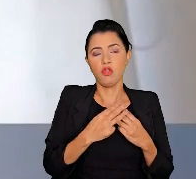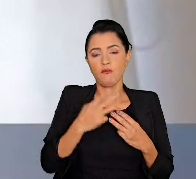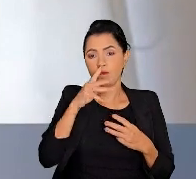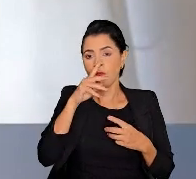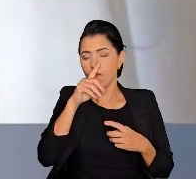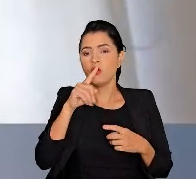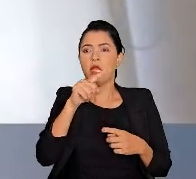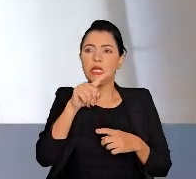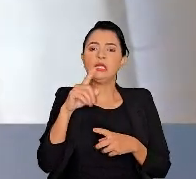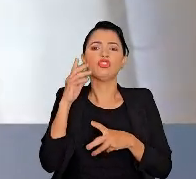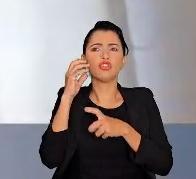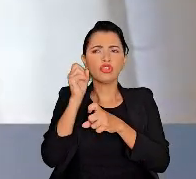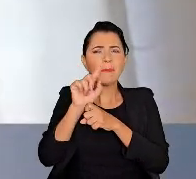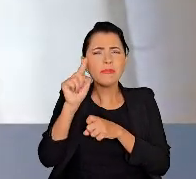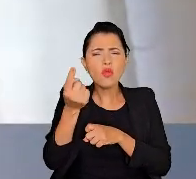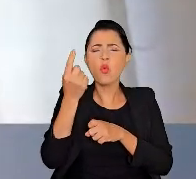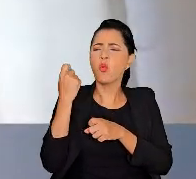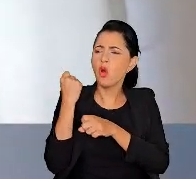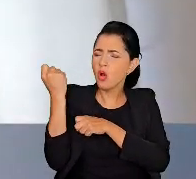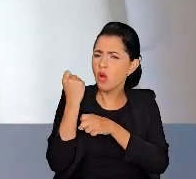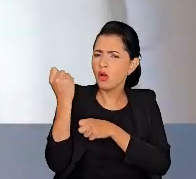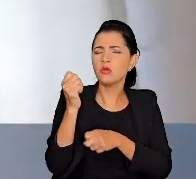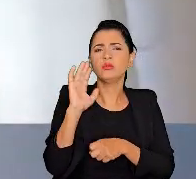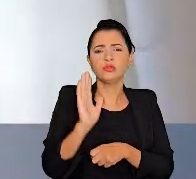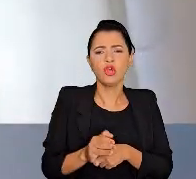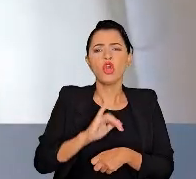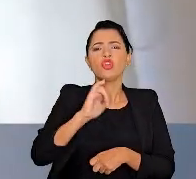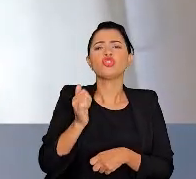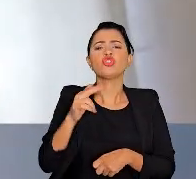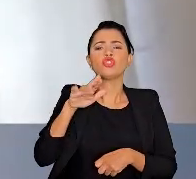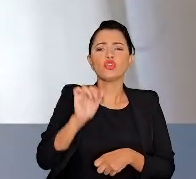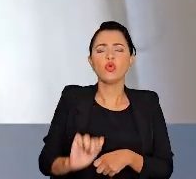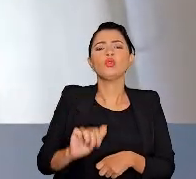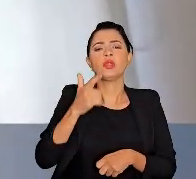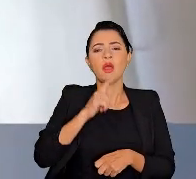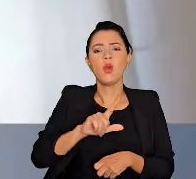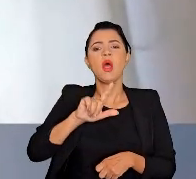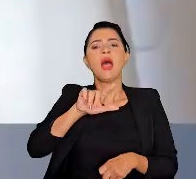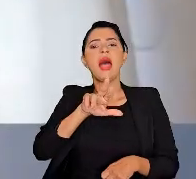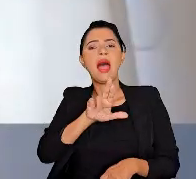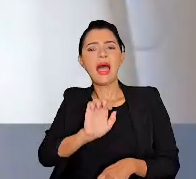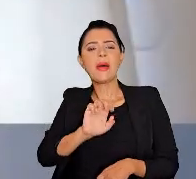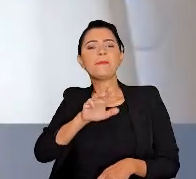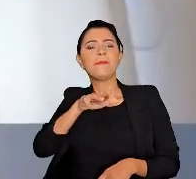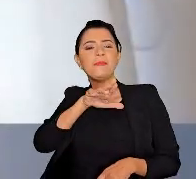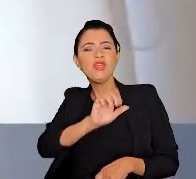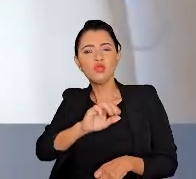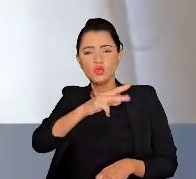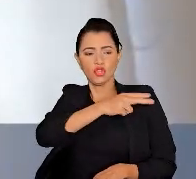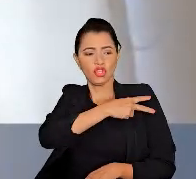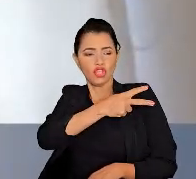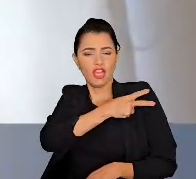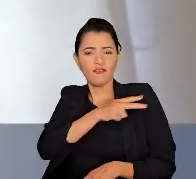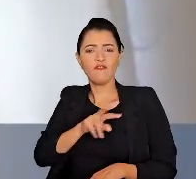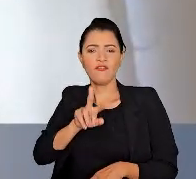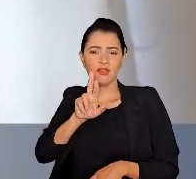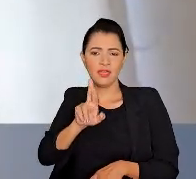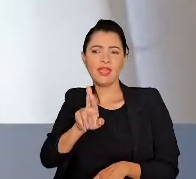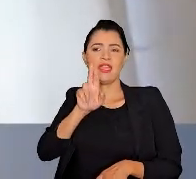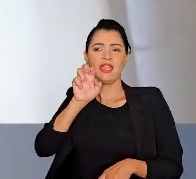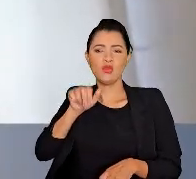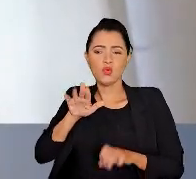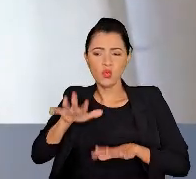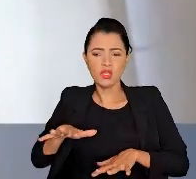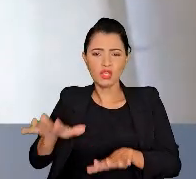milenar. O rabino Jonathan Sacks, que foi o rabino-chefe do Reino Unido, diz que o antissemitismo é um preconceito